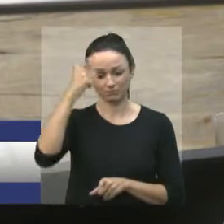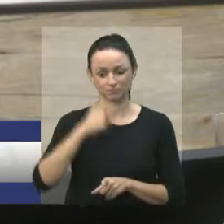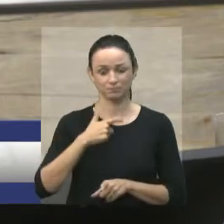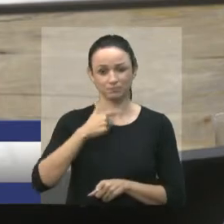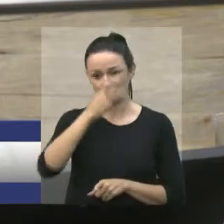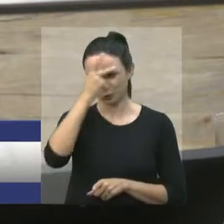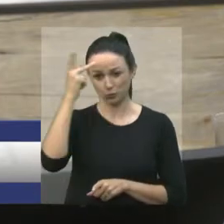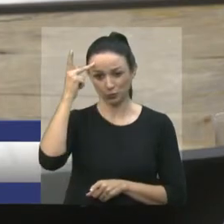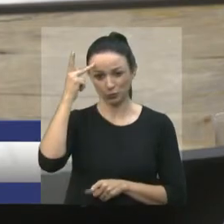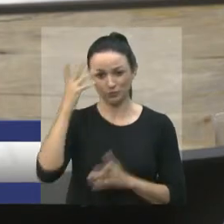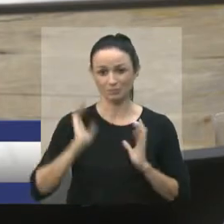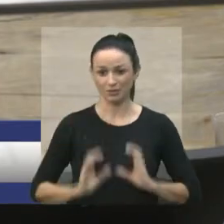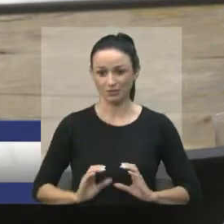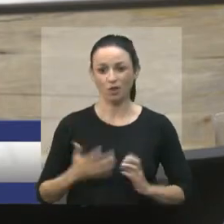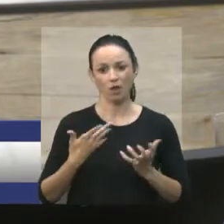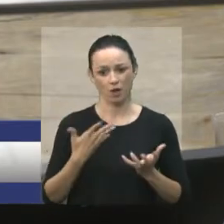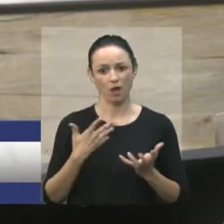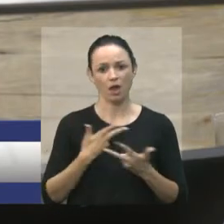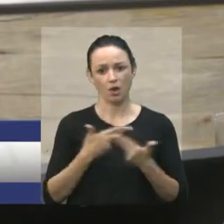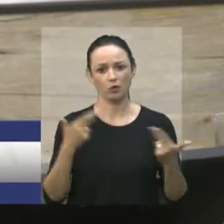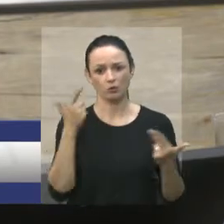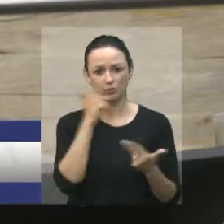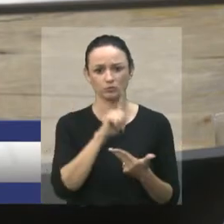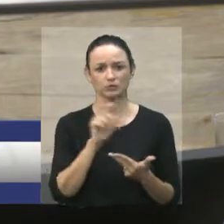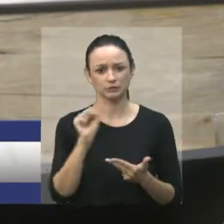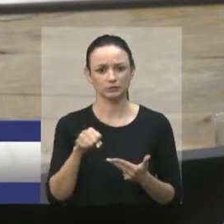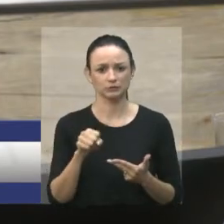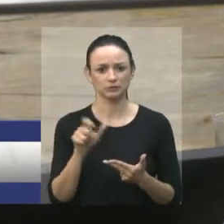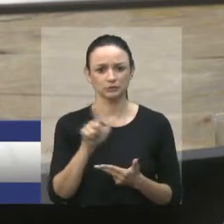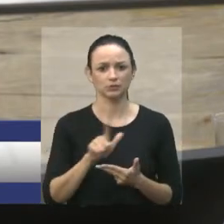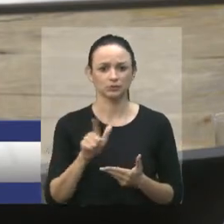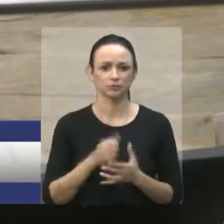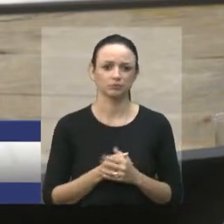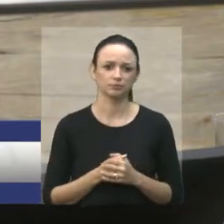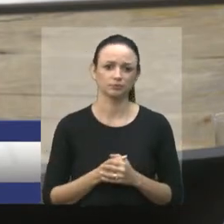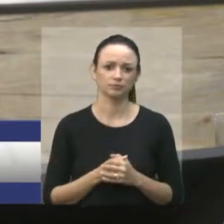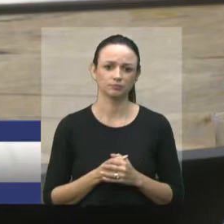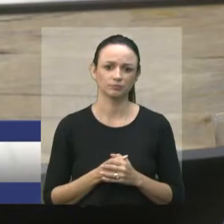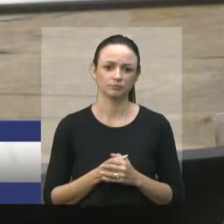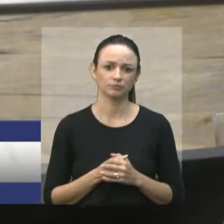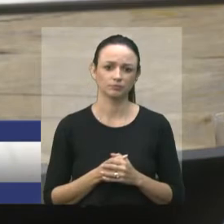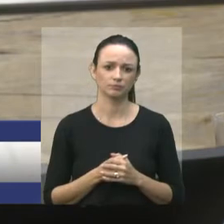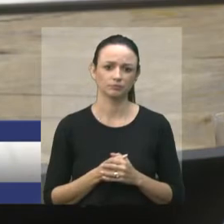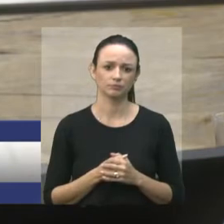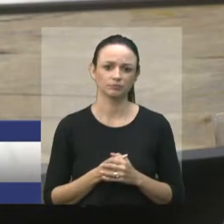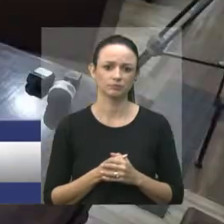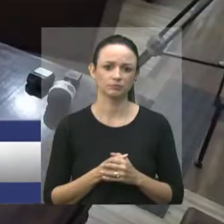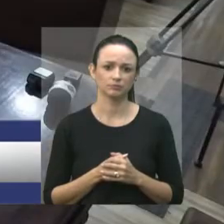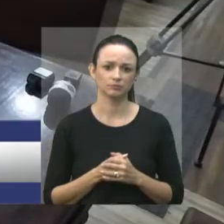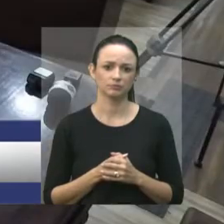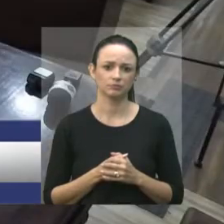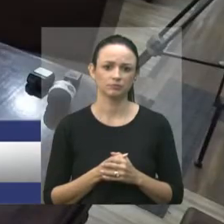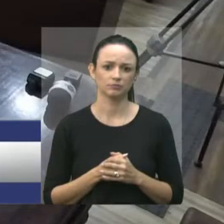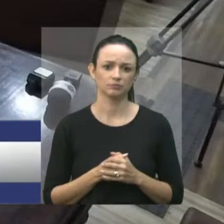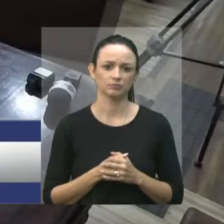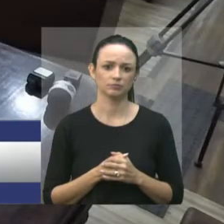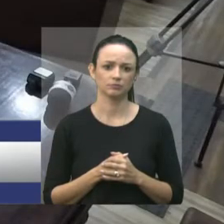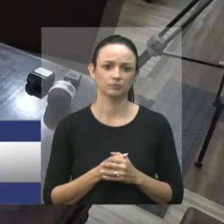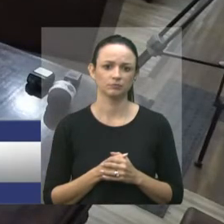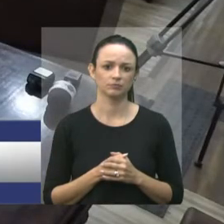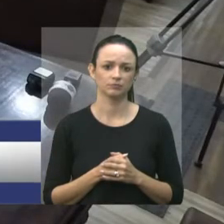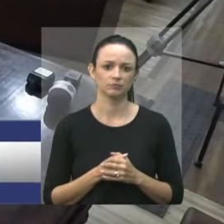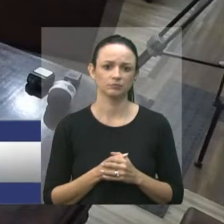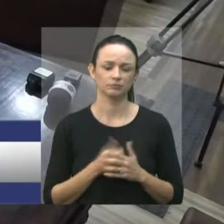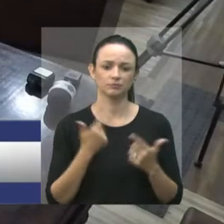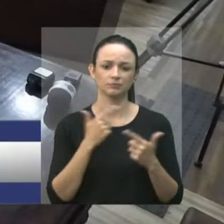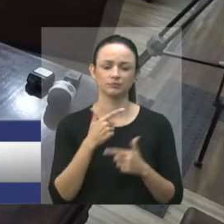as coisas aconteçam. Lógico. Vereador. Só que... Vereador Leandro, Pegamos o senhor para Cristo hoje